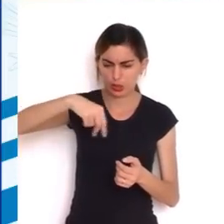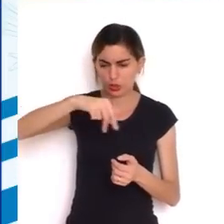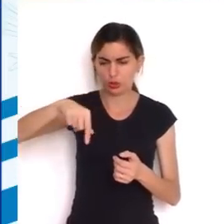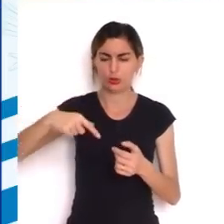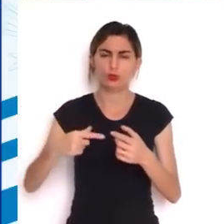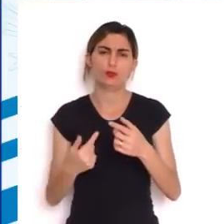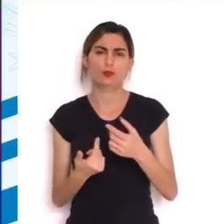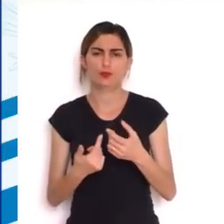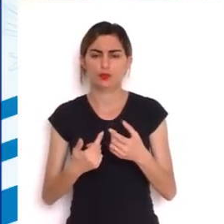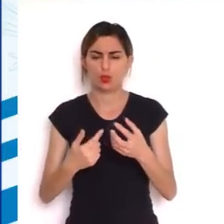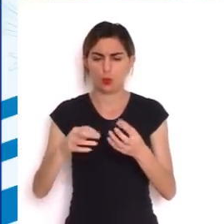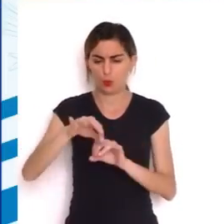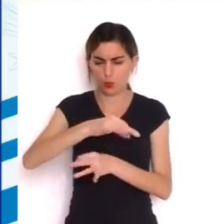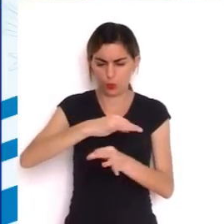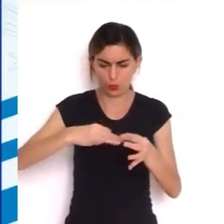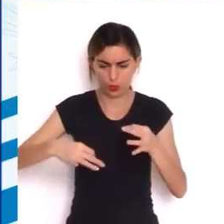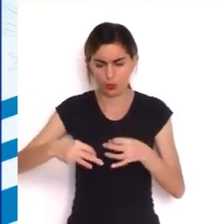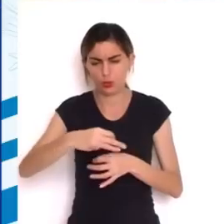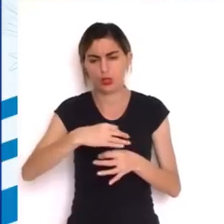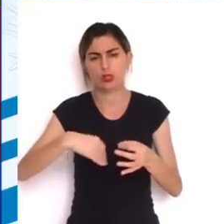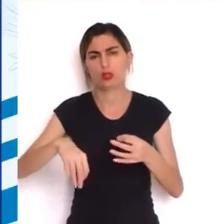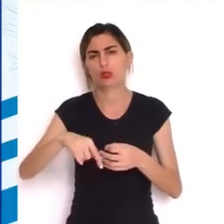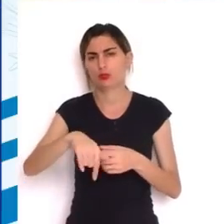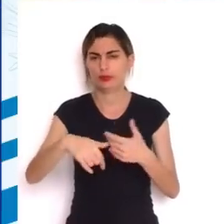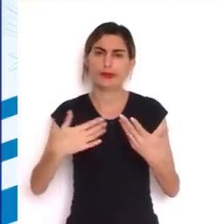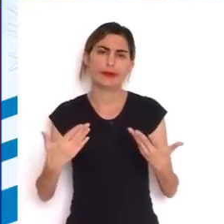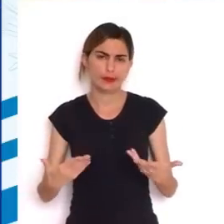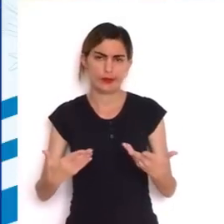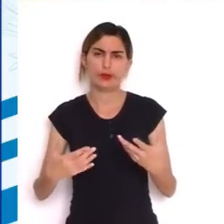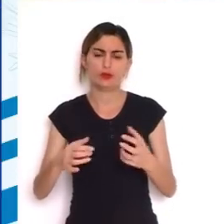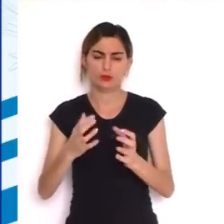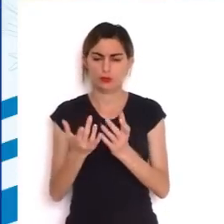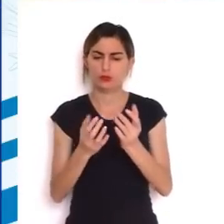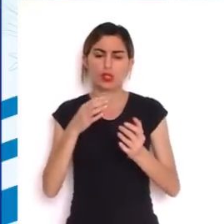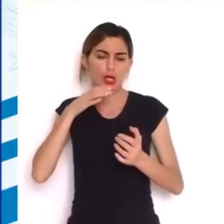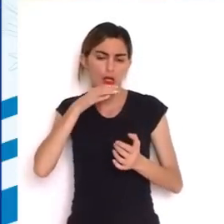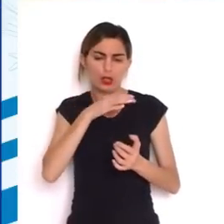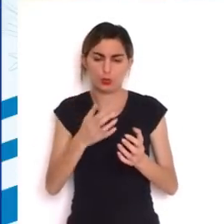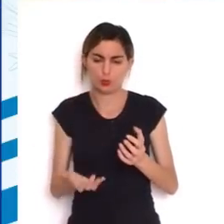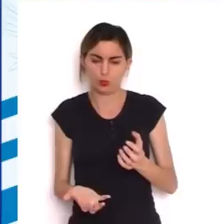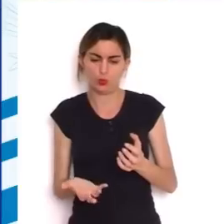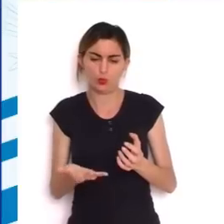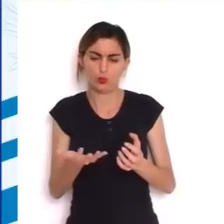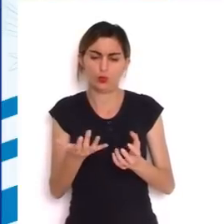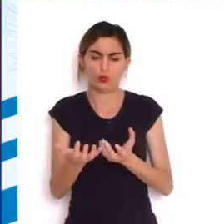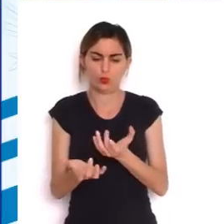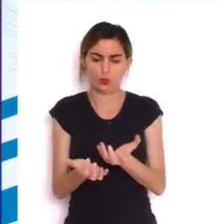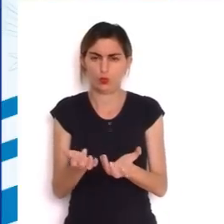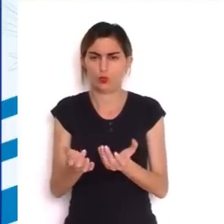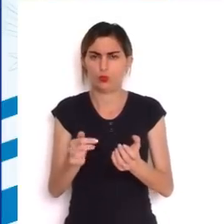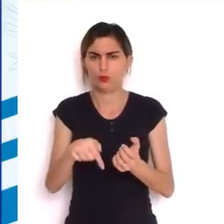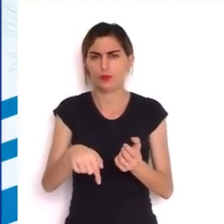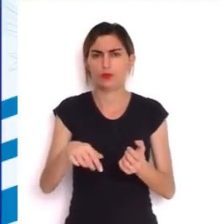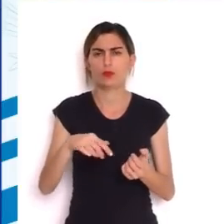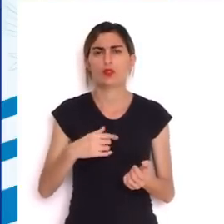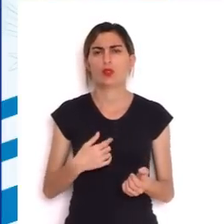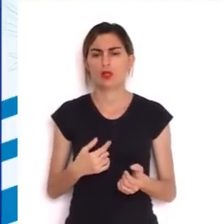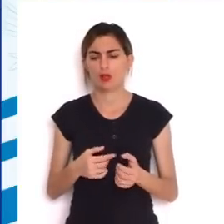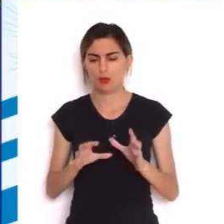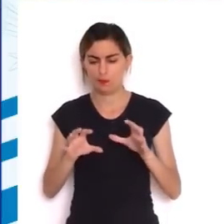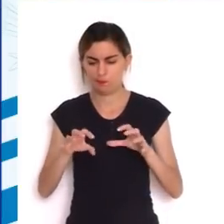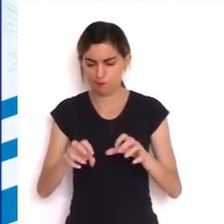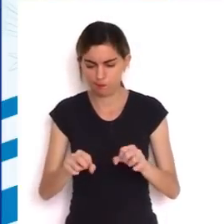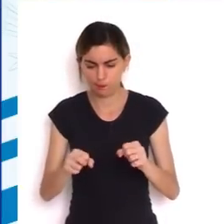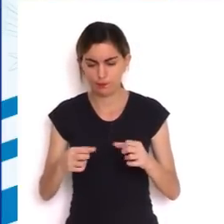as moléculas, de acordo com, lógico, né, com a condução do calor. Primeiro tem a questão do